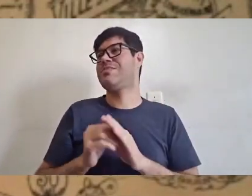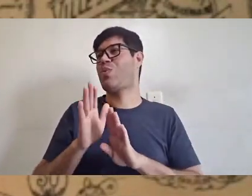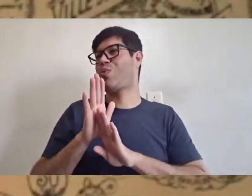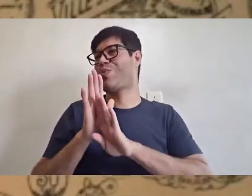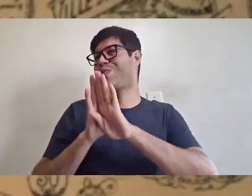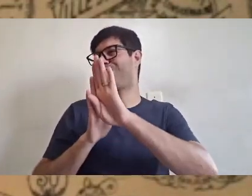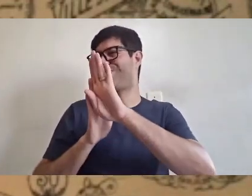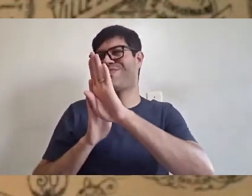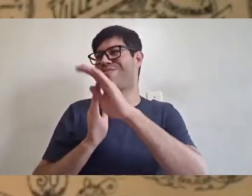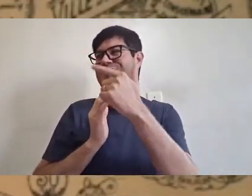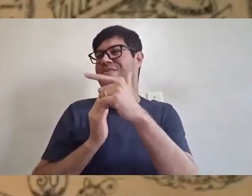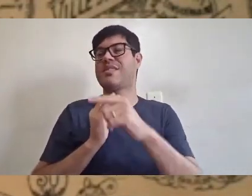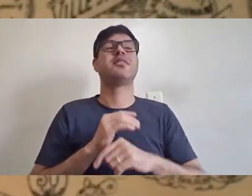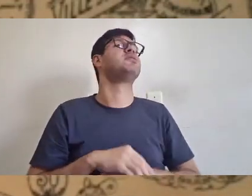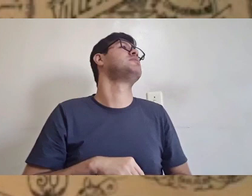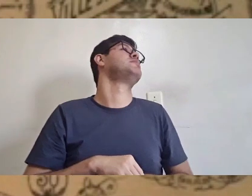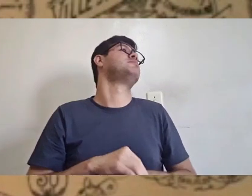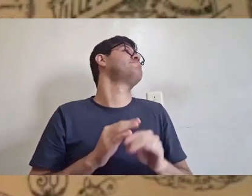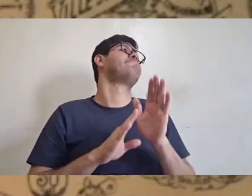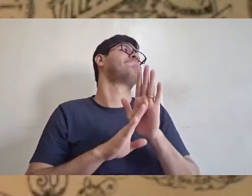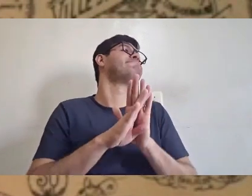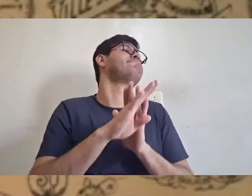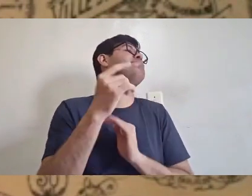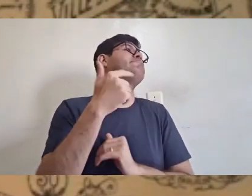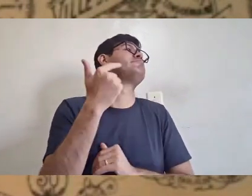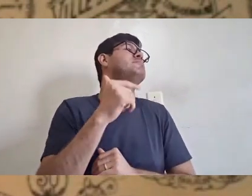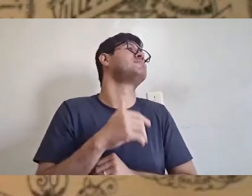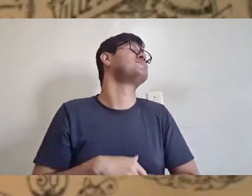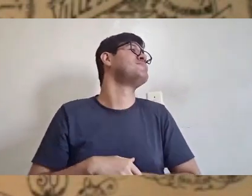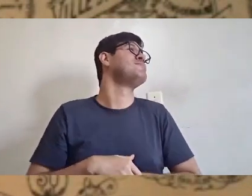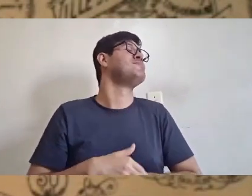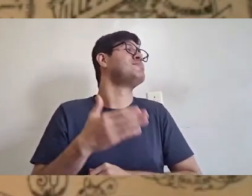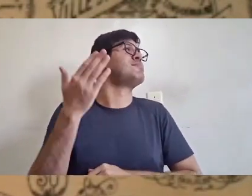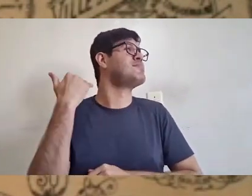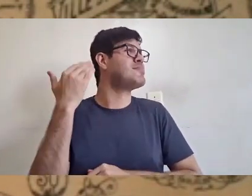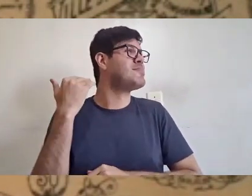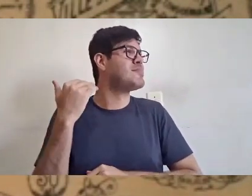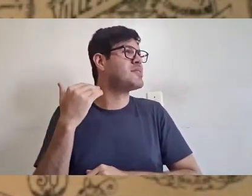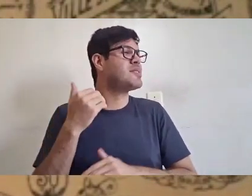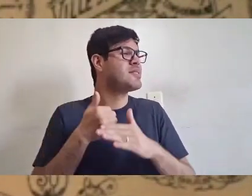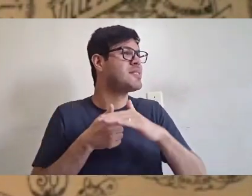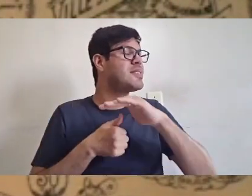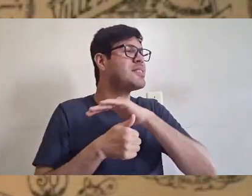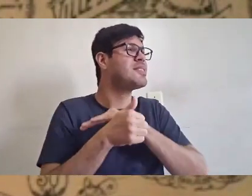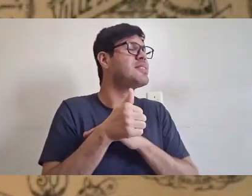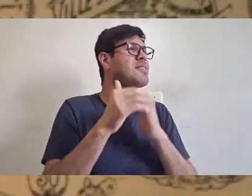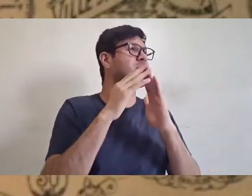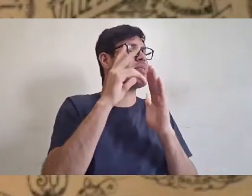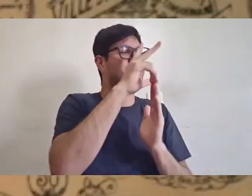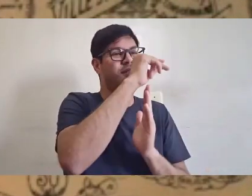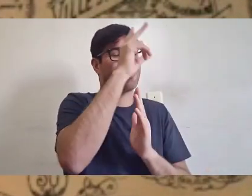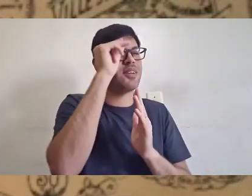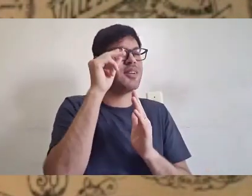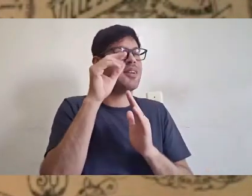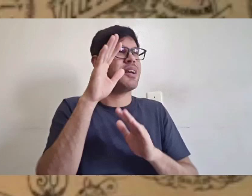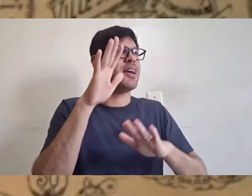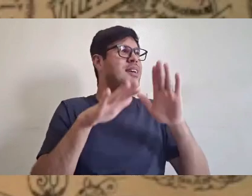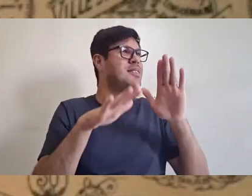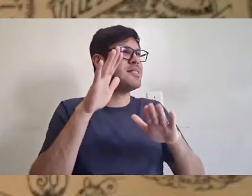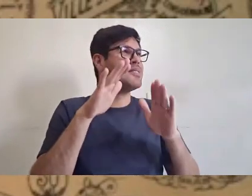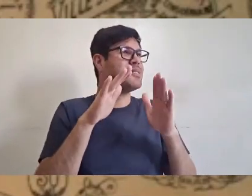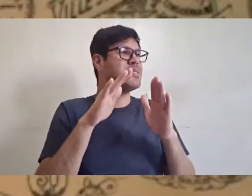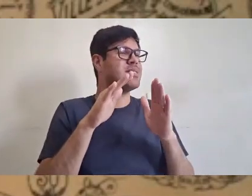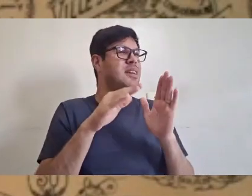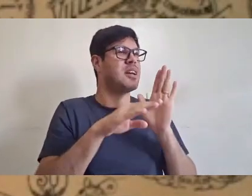mais. Antigamente você entrava. Carreira, né? Antigamente você entrava no serviço público como auxiliar